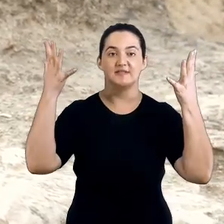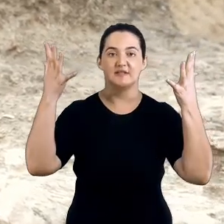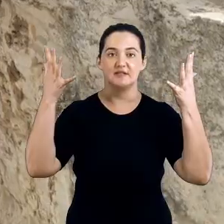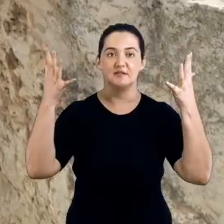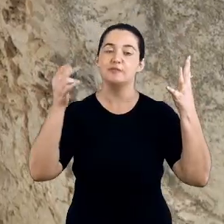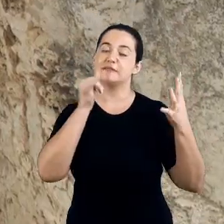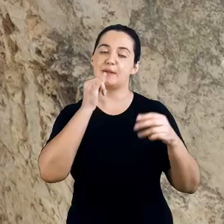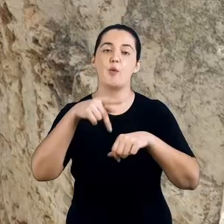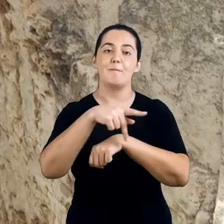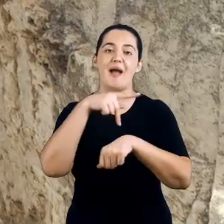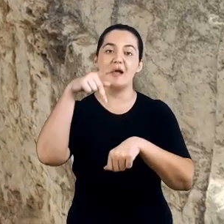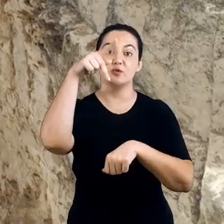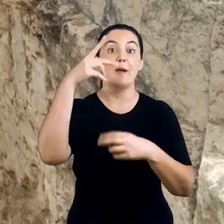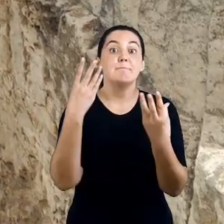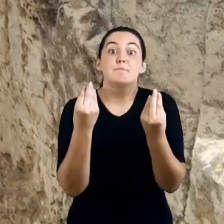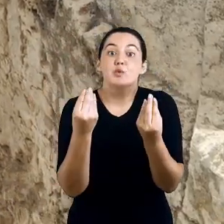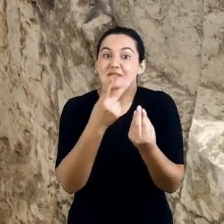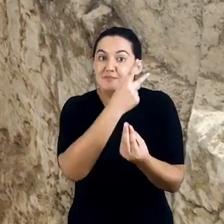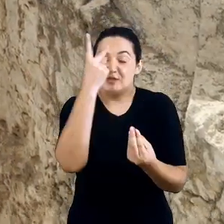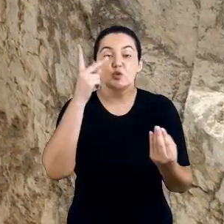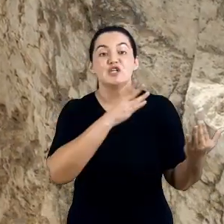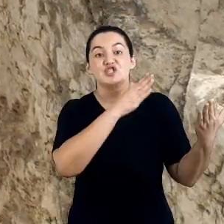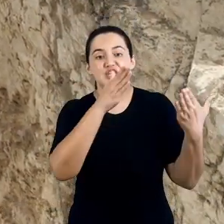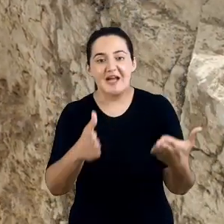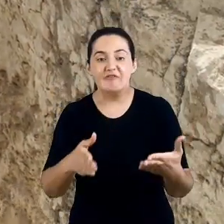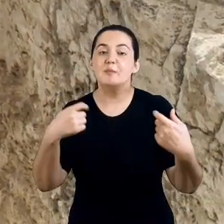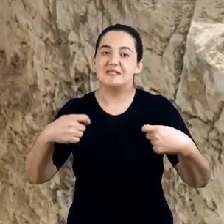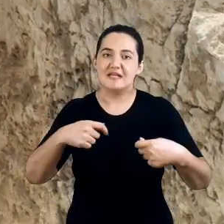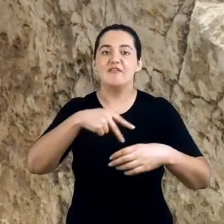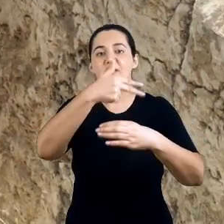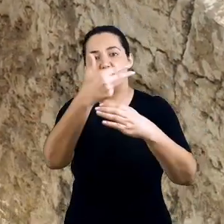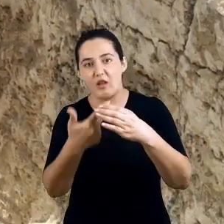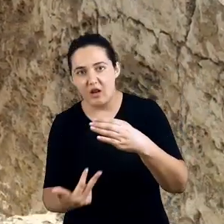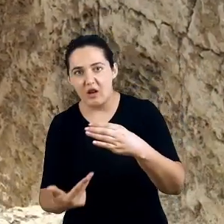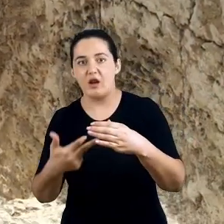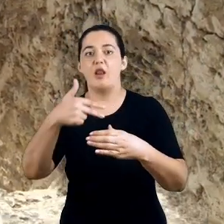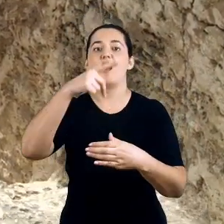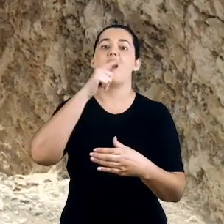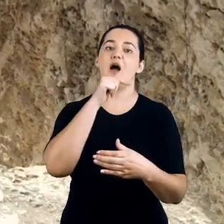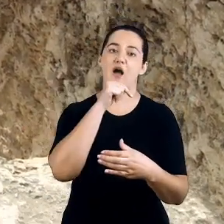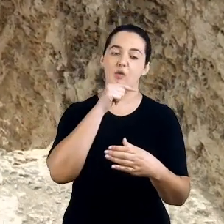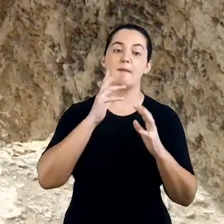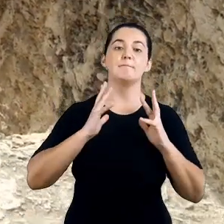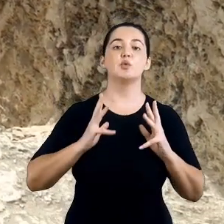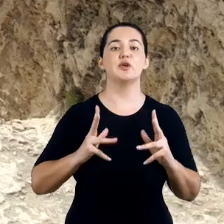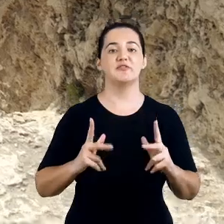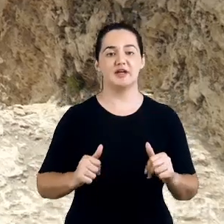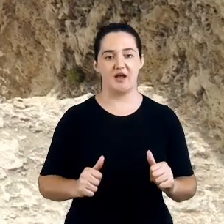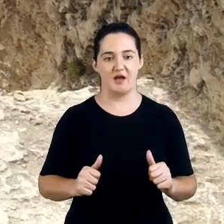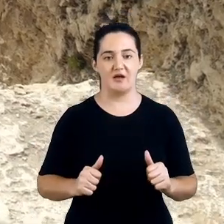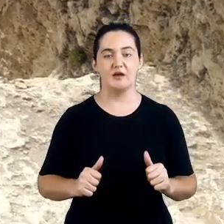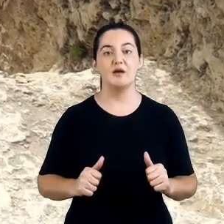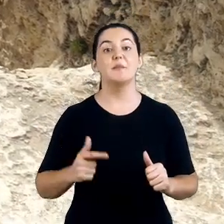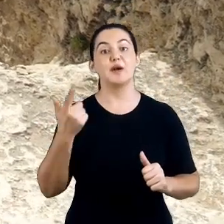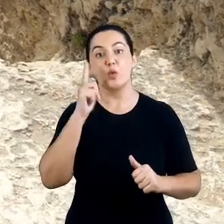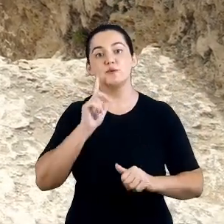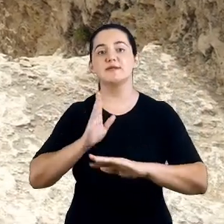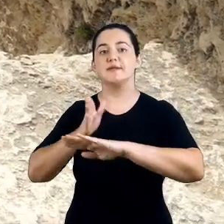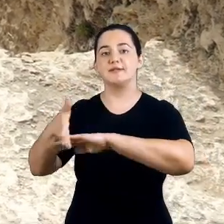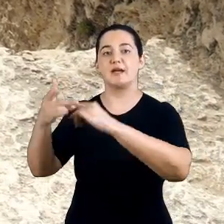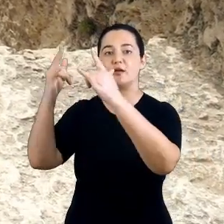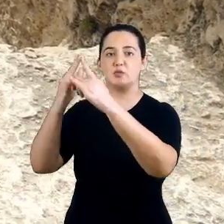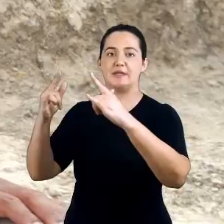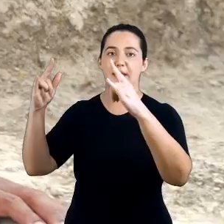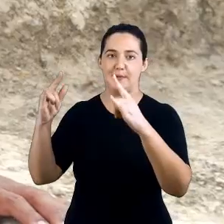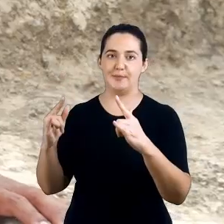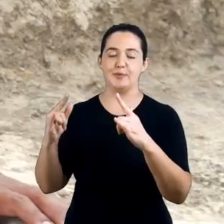religiosas, como por exemplo da Páscoa, muitos peregrinos vinham aqui e precisavam se purificar para ter acesso até o interior